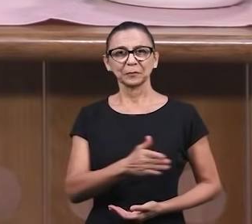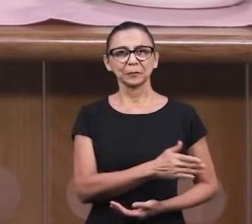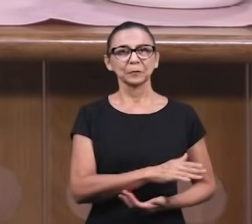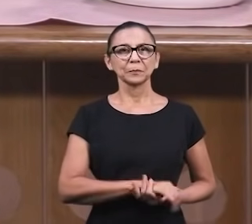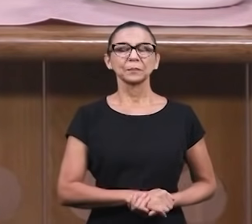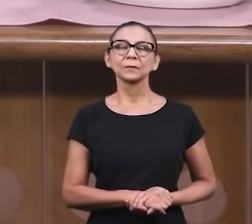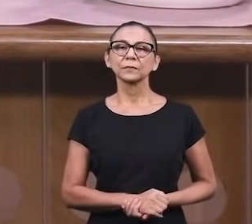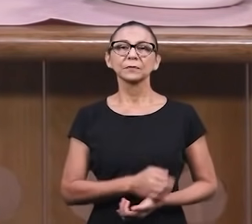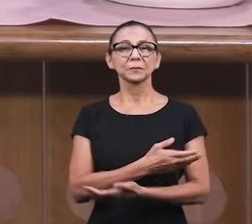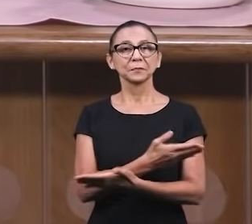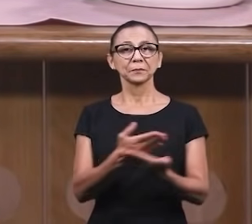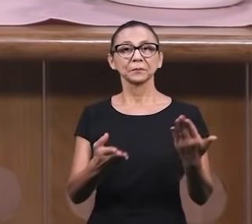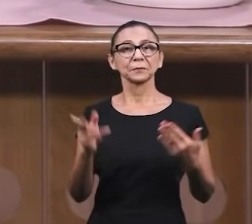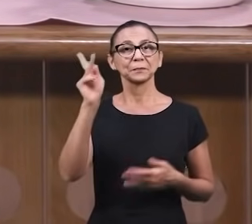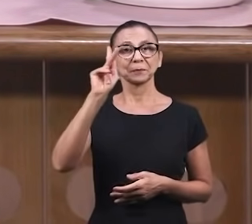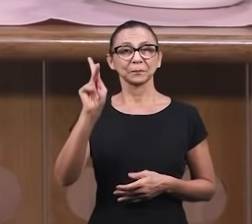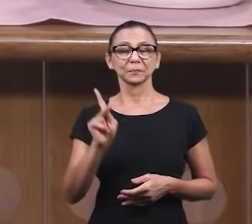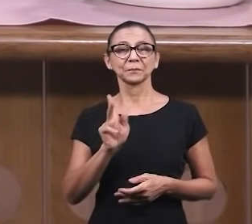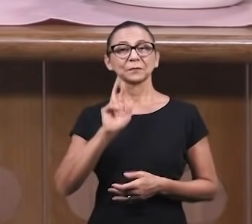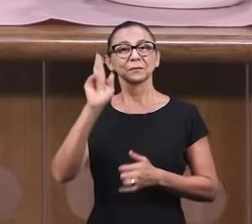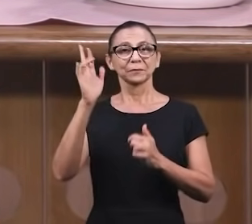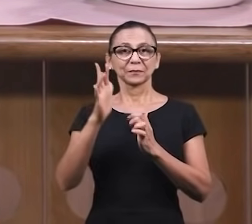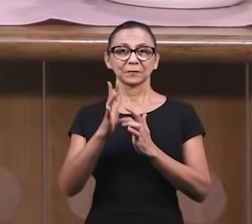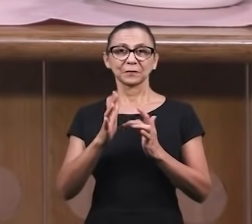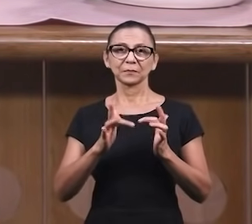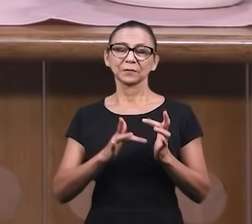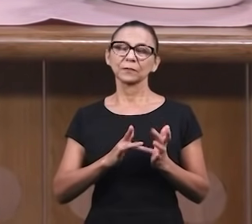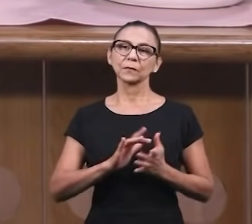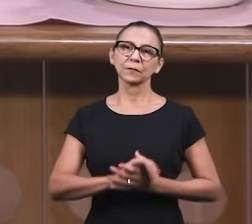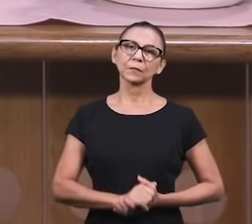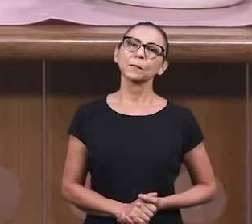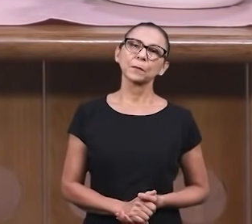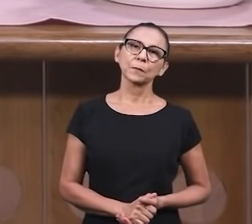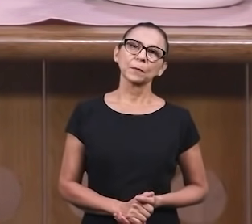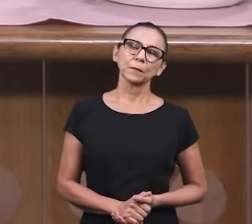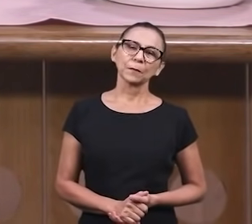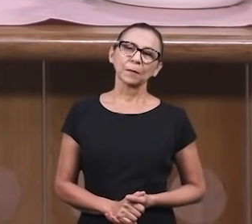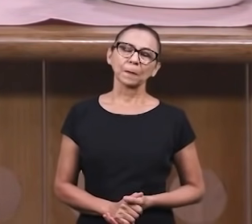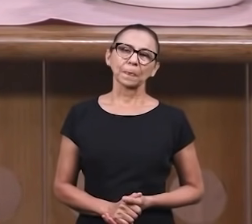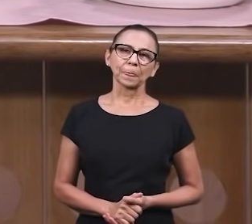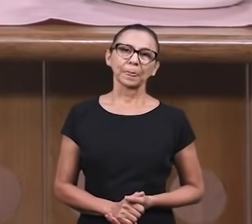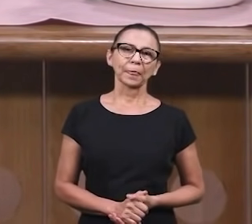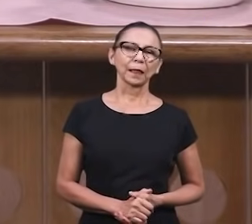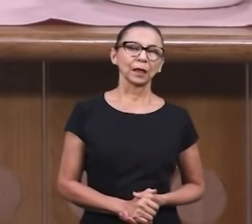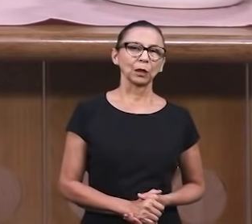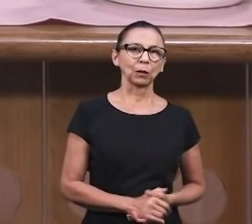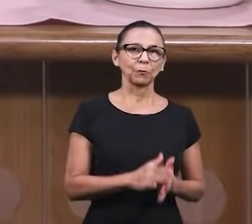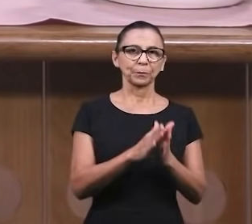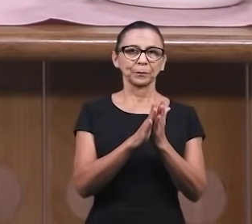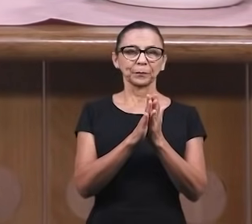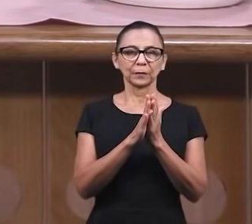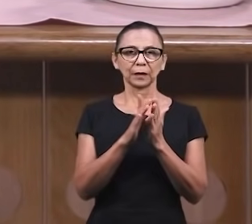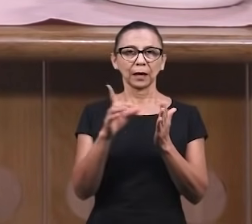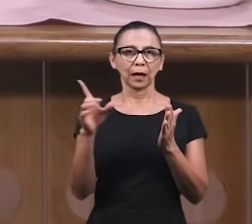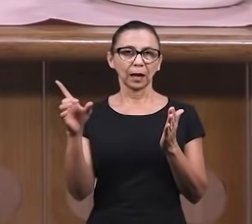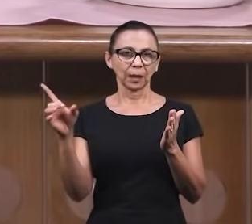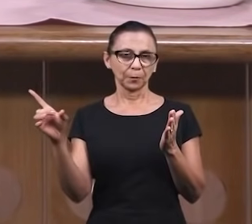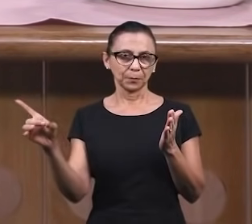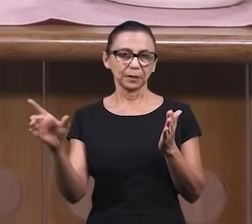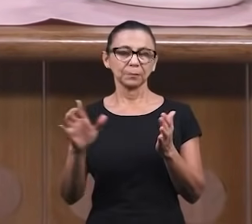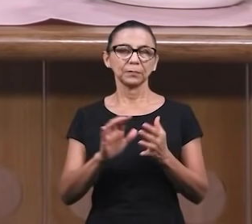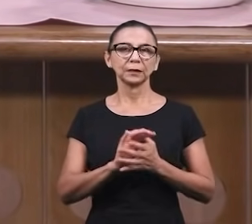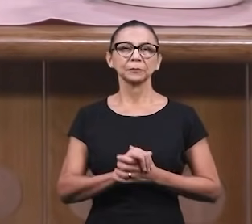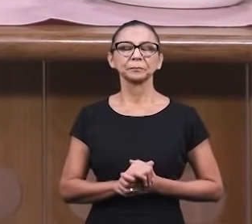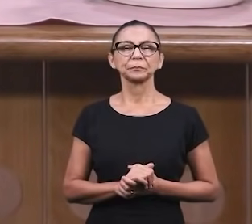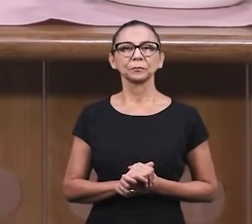Quero saudar a todos com a paz do Senhor. Nós vamos abrir as nossas Bíblias. Quem não tiver com a Bíblia aí,